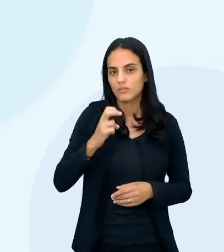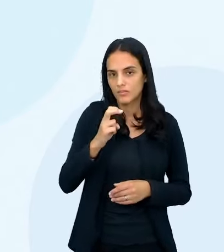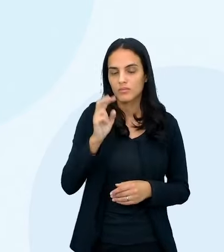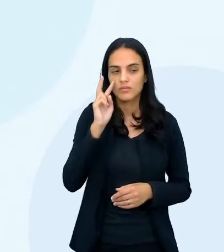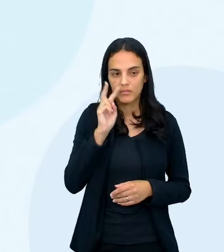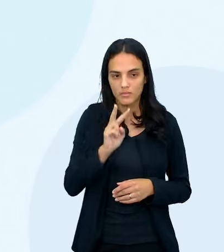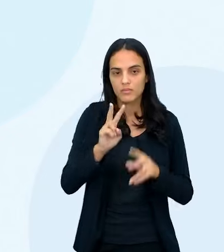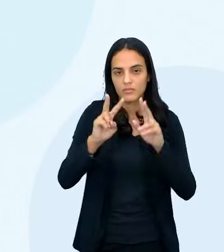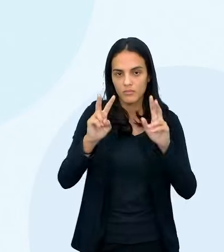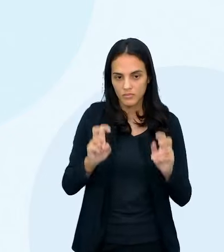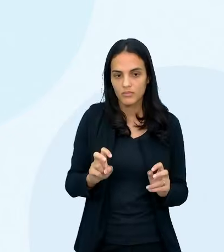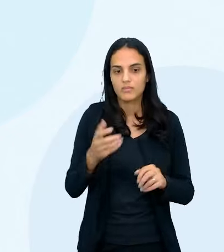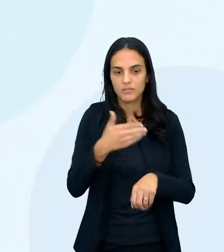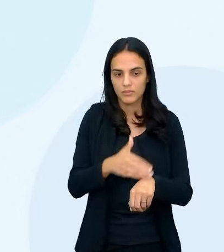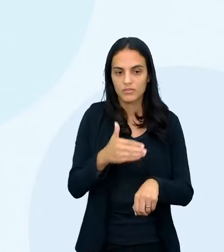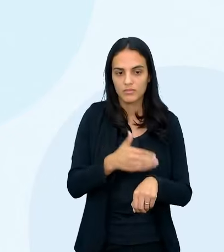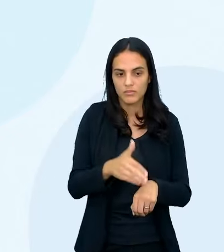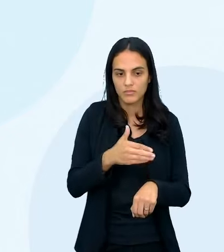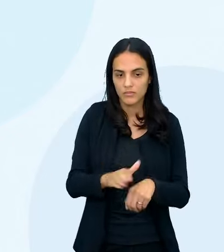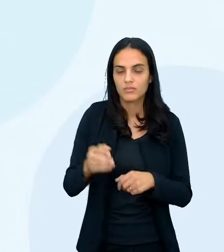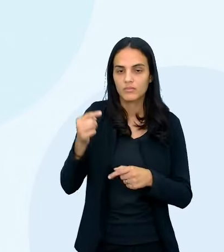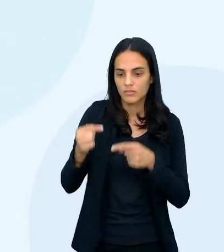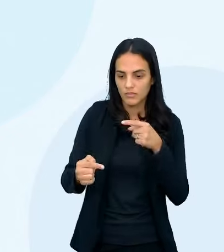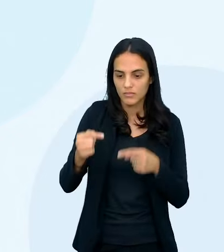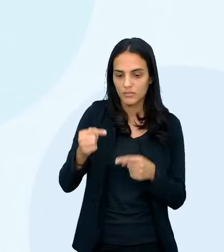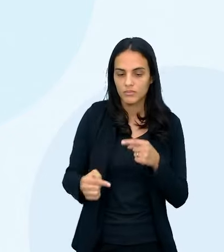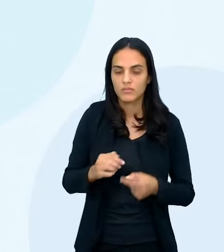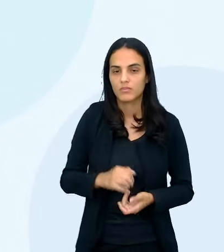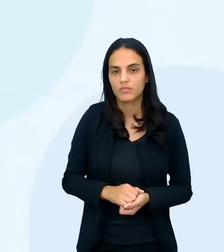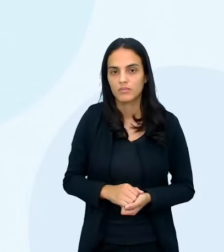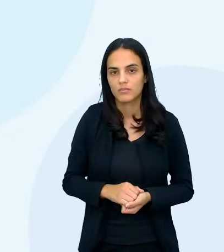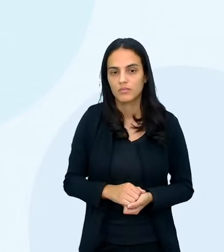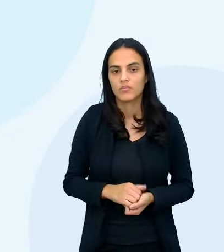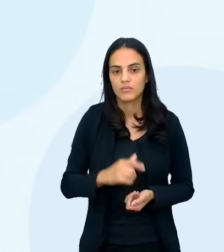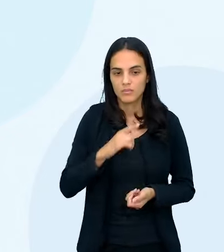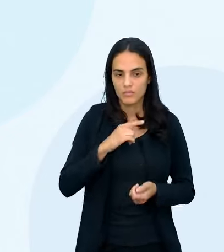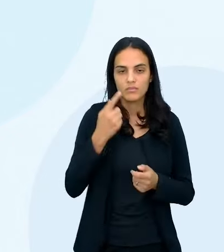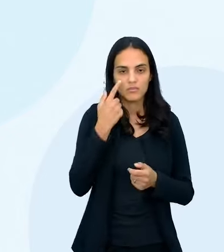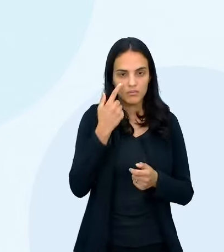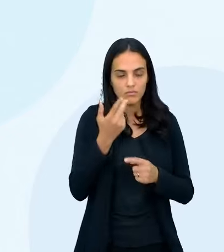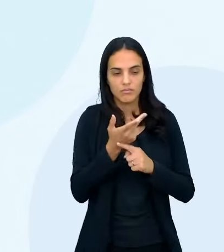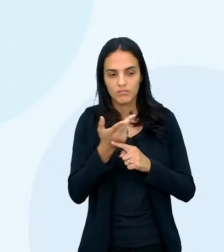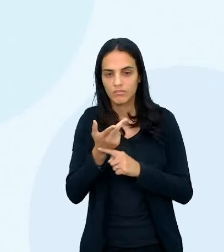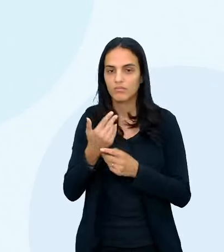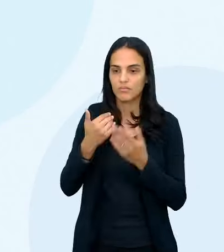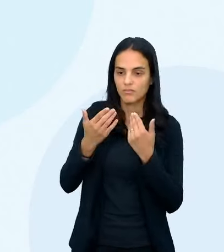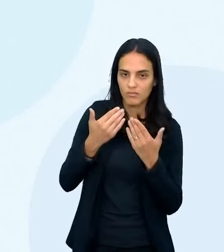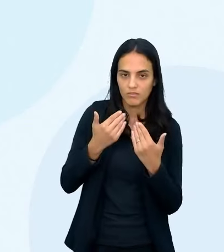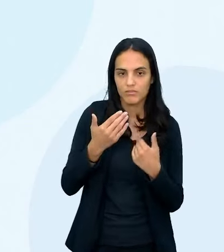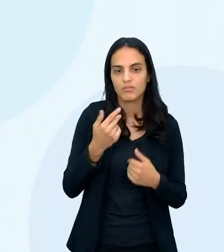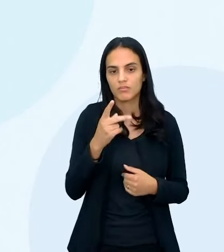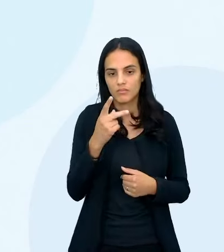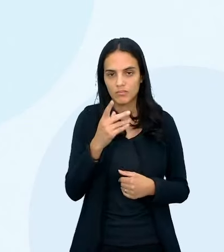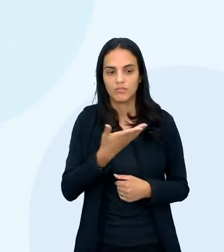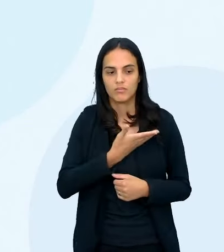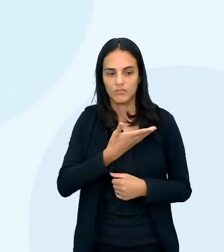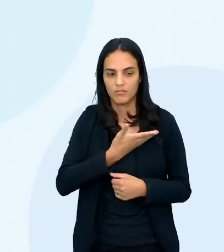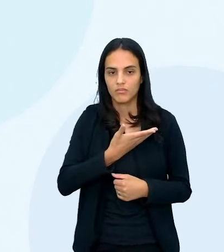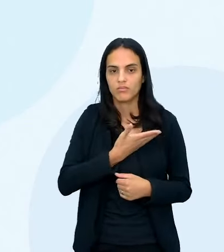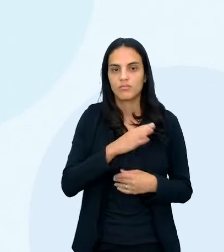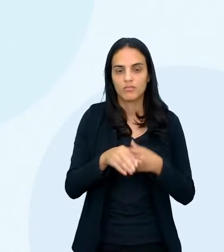esse tema por meio das práticas discursivas. Tá? Então, deem uma analisada, converse com seu colega do